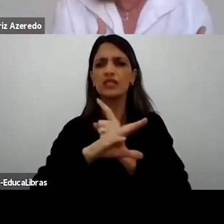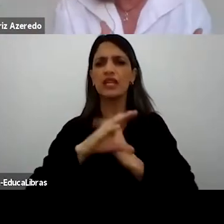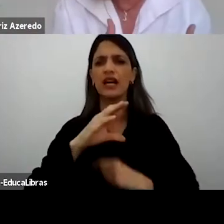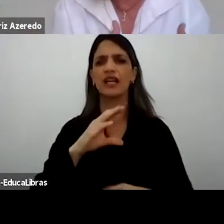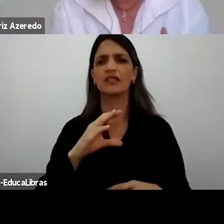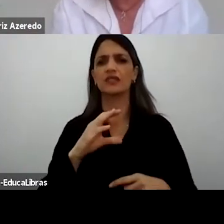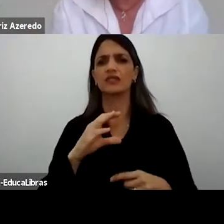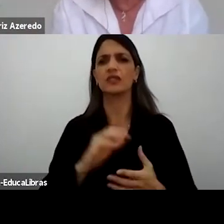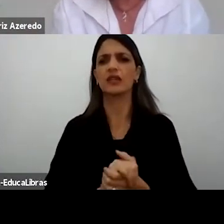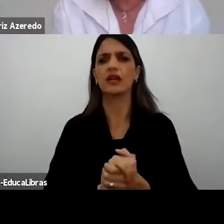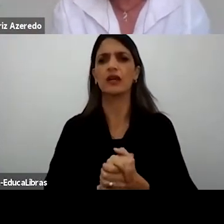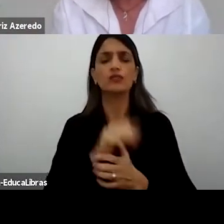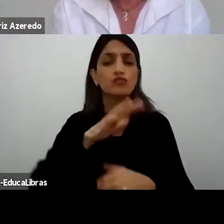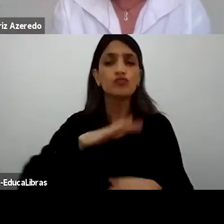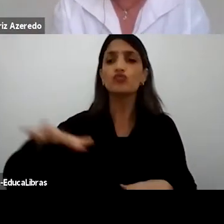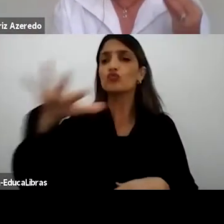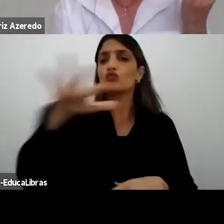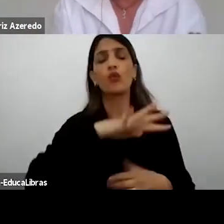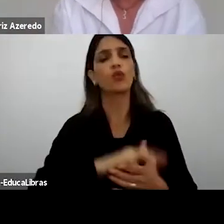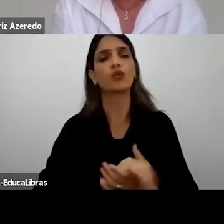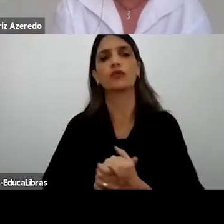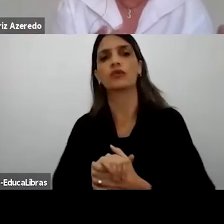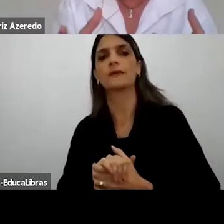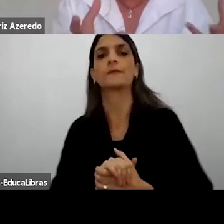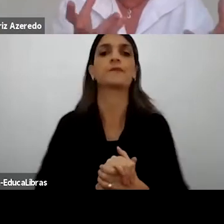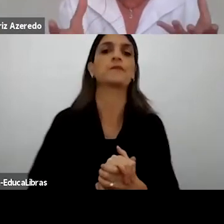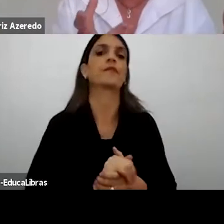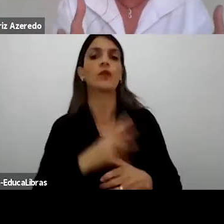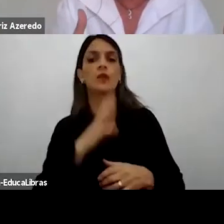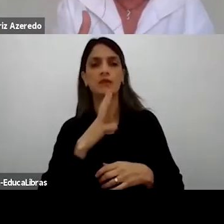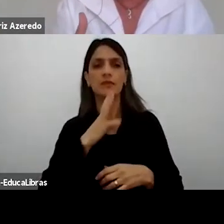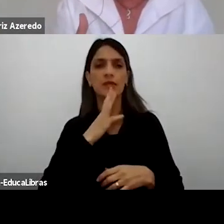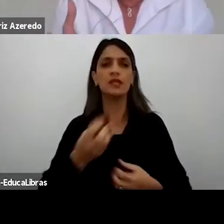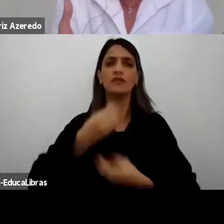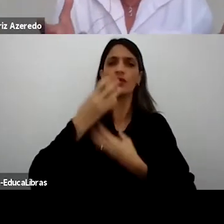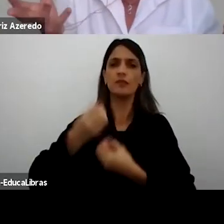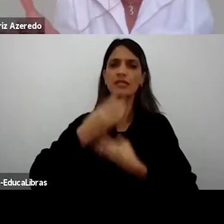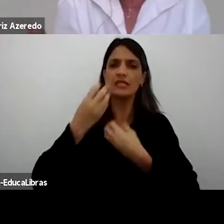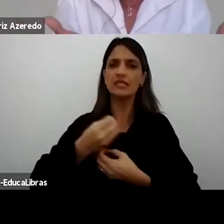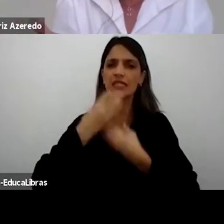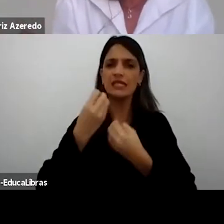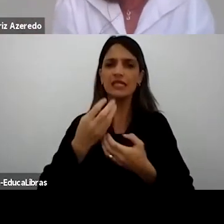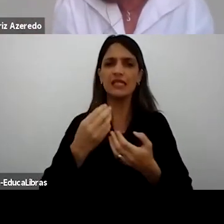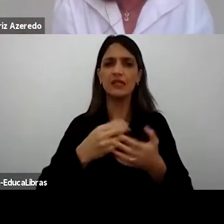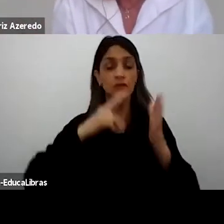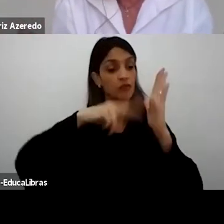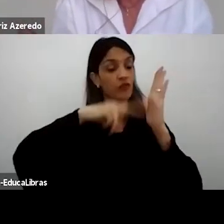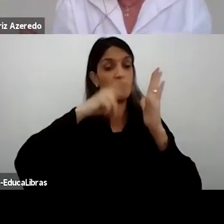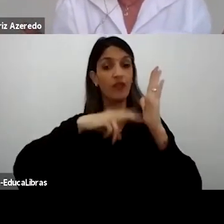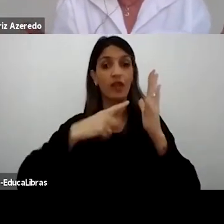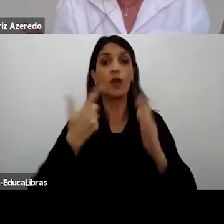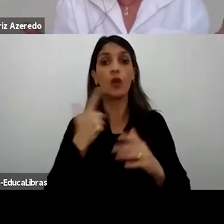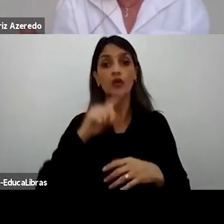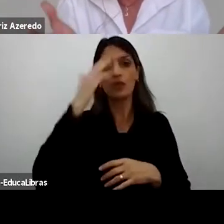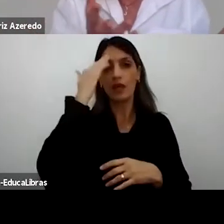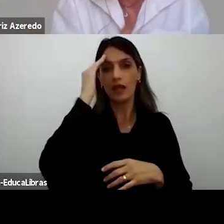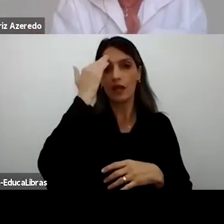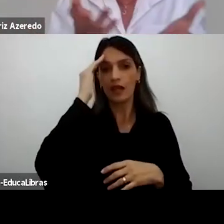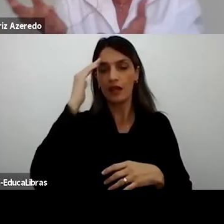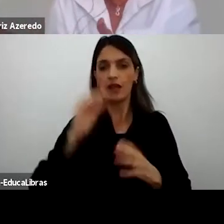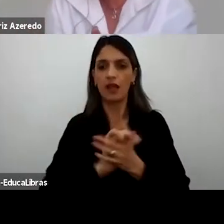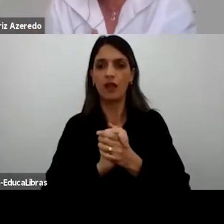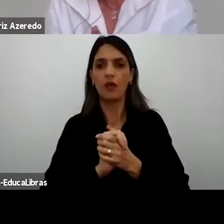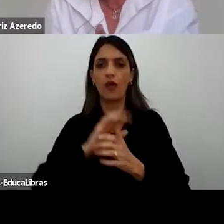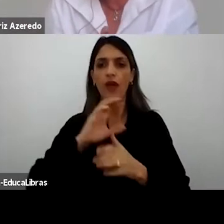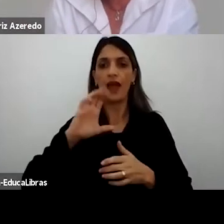parte técnica de conhecimento, os dados que estão aí para a gente poder olhar, enfim, a gente consegue entender esse ecossistema e